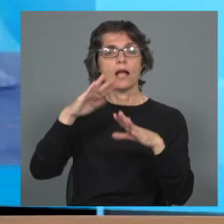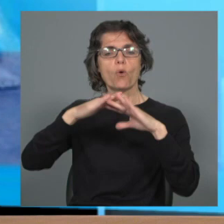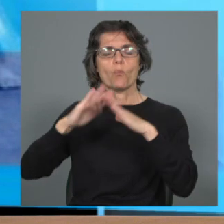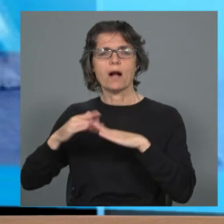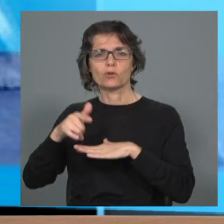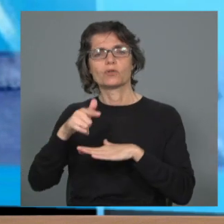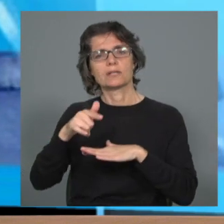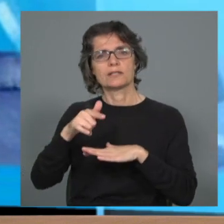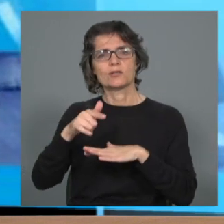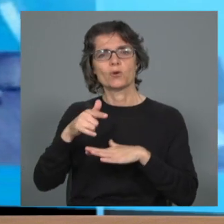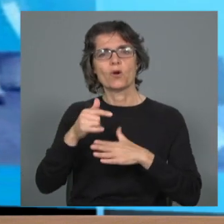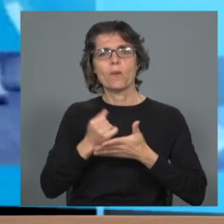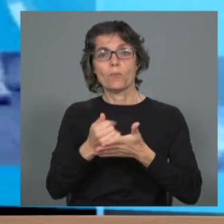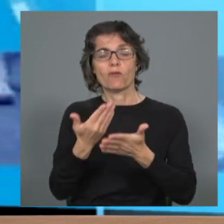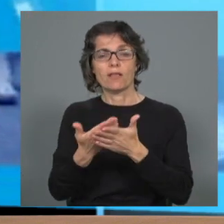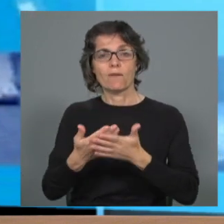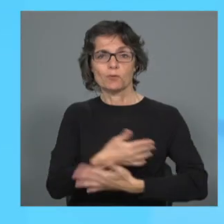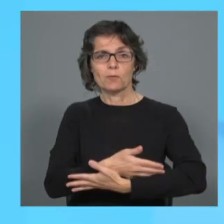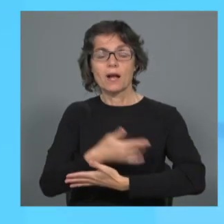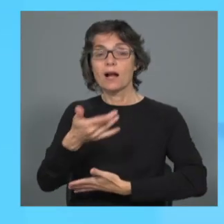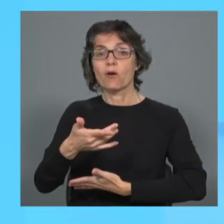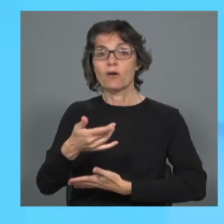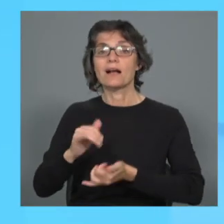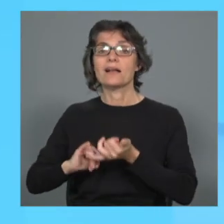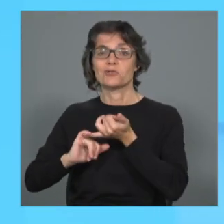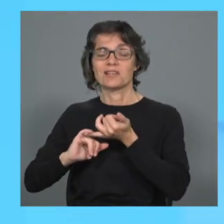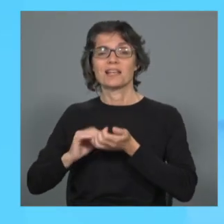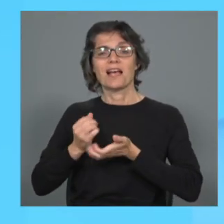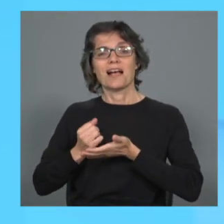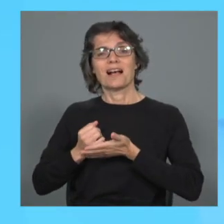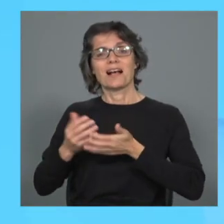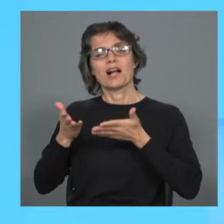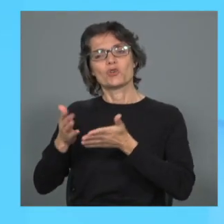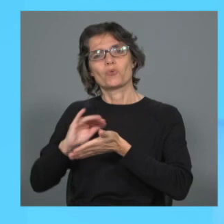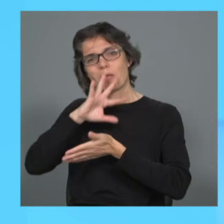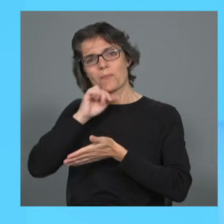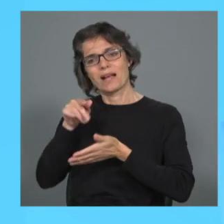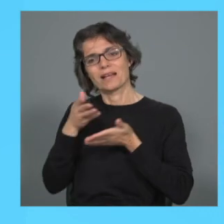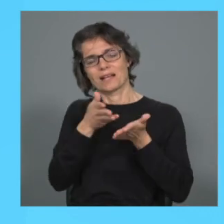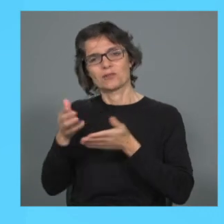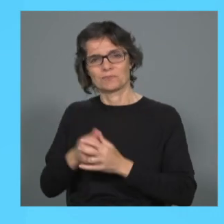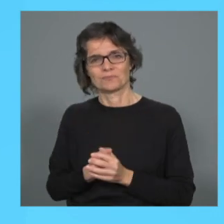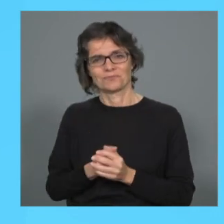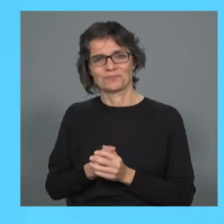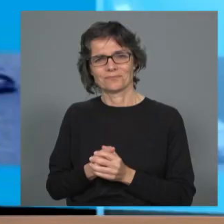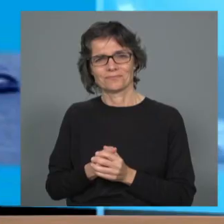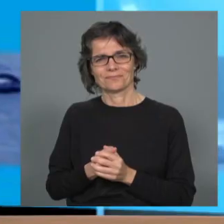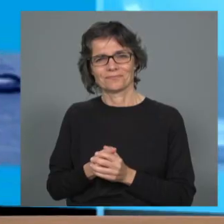bairro. Que pedagogia passa através da ajuda de mãe para quem enfrenta a maternidade?